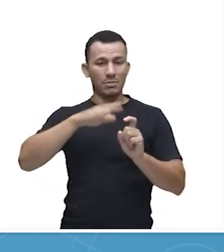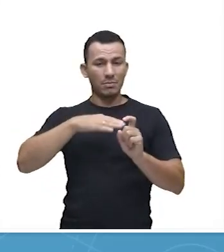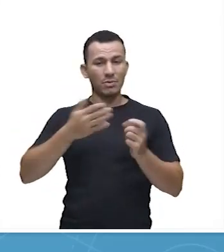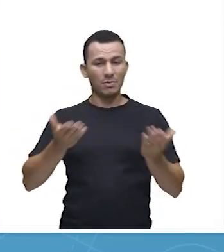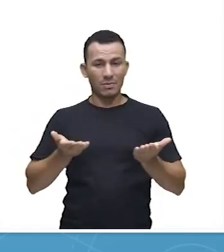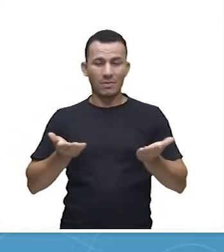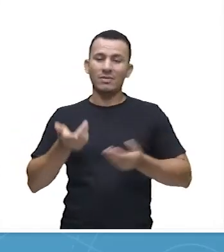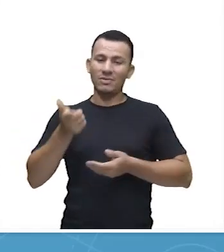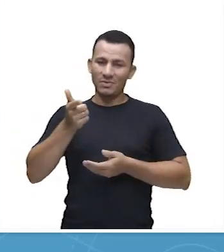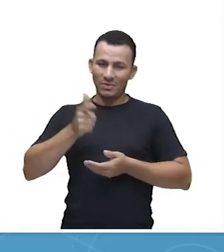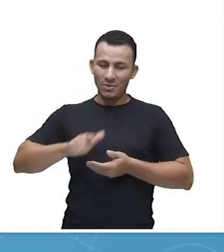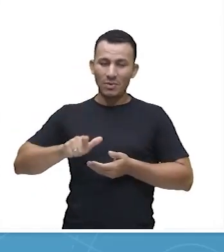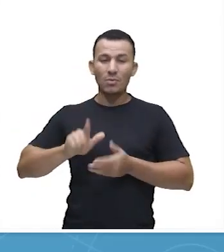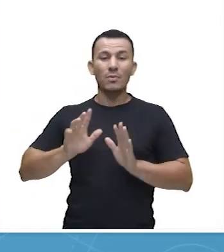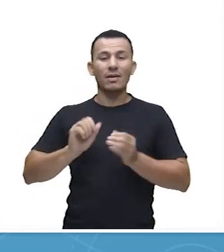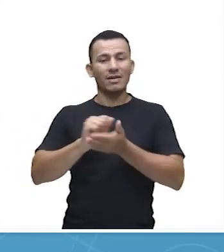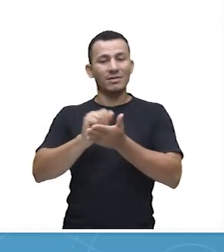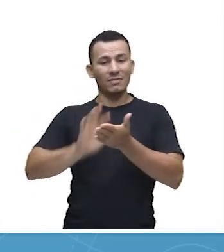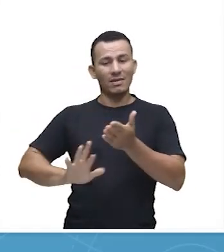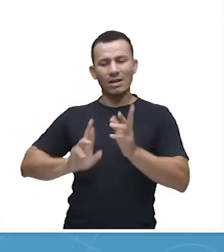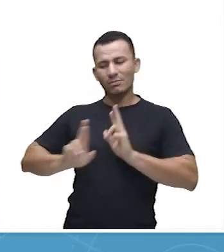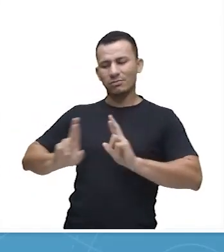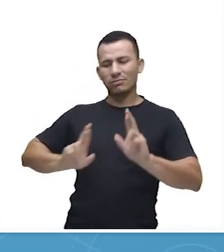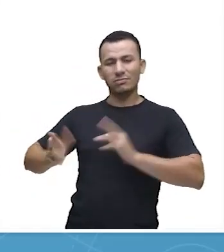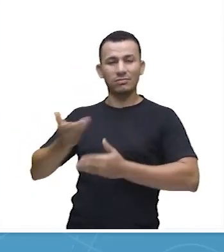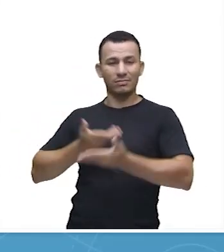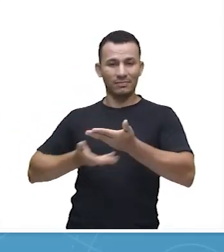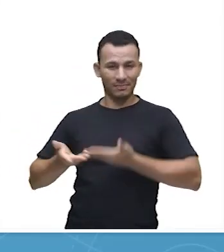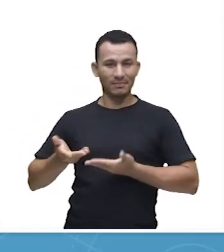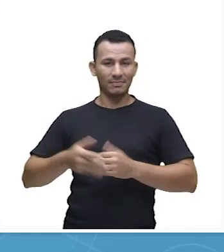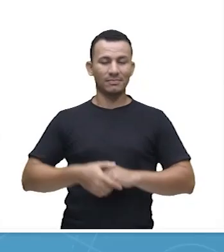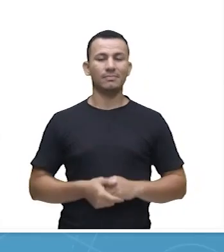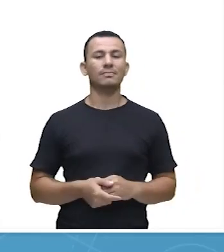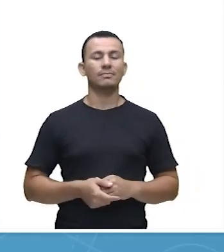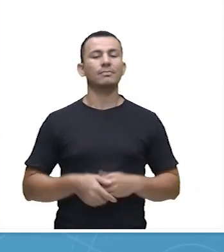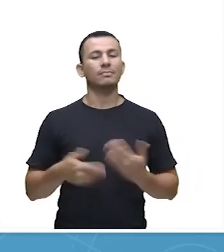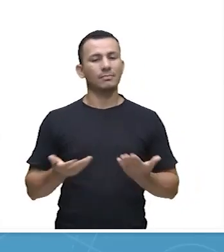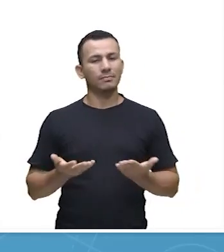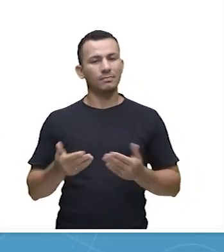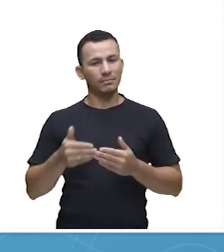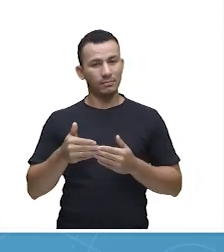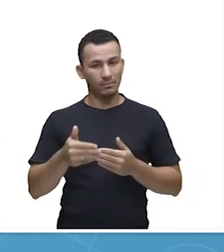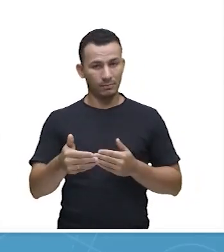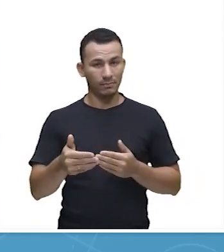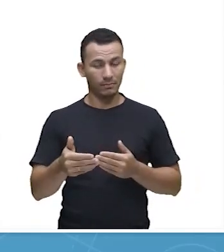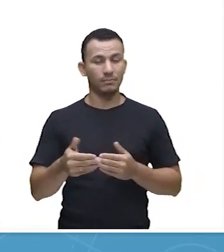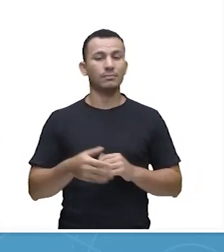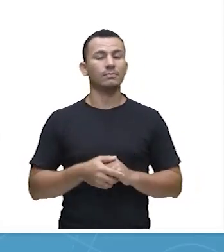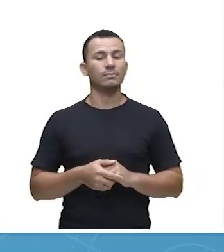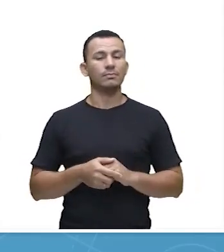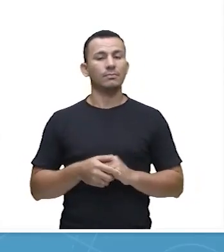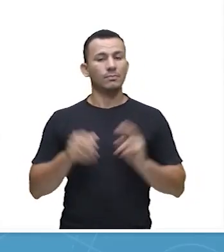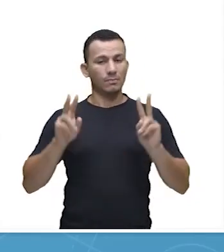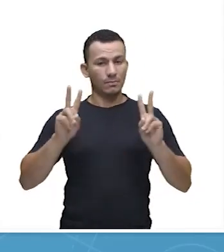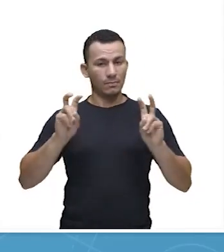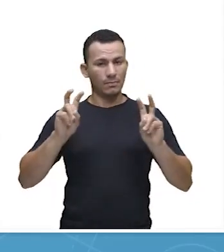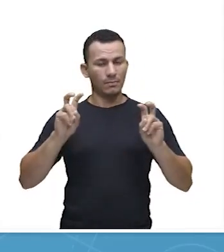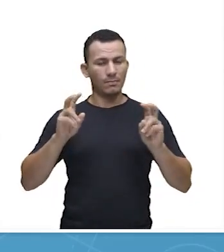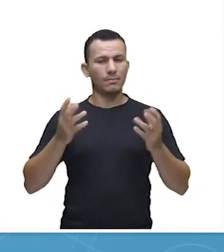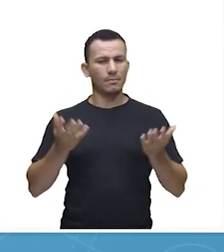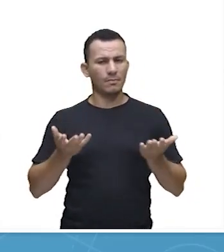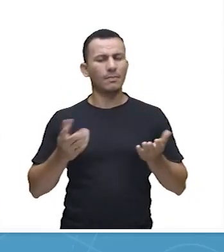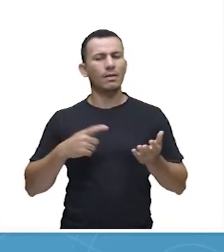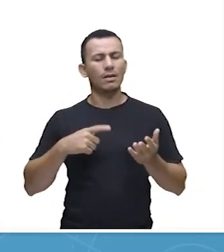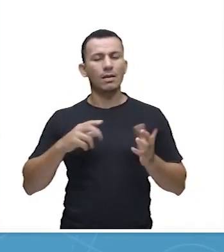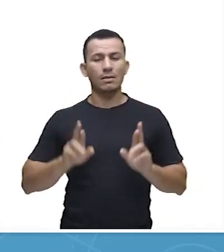mas exercitando, tá bom? E então, vamos lá, neste conteúdo a gente viu o quê? A